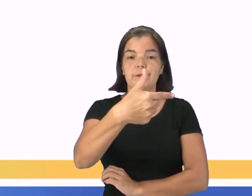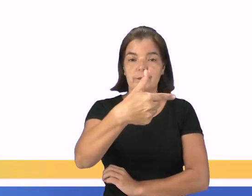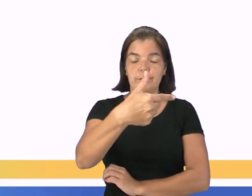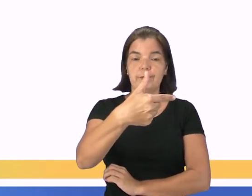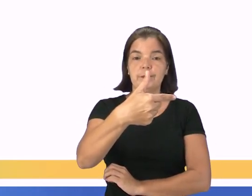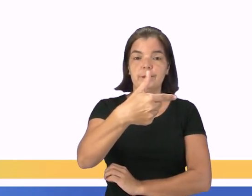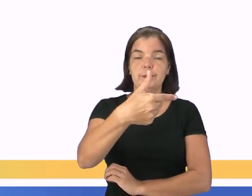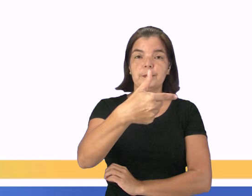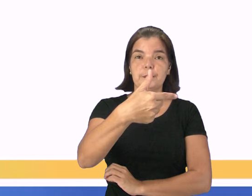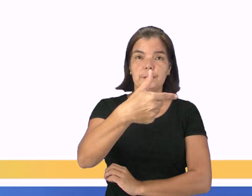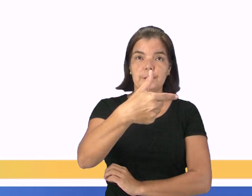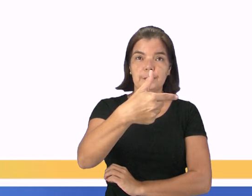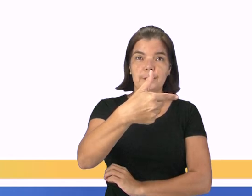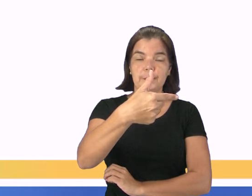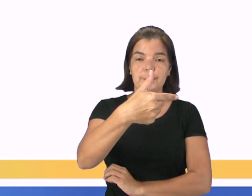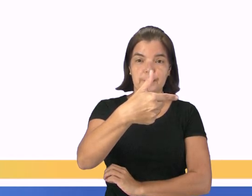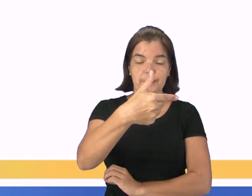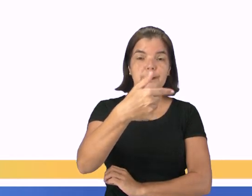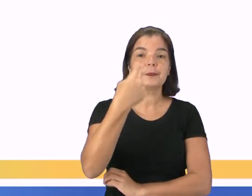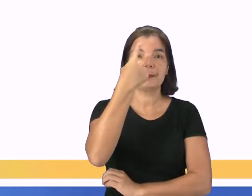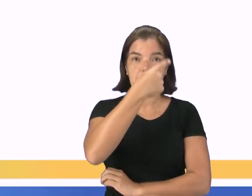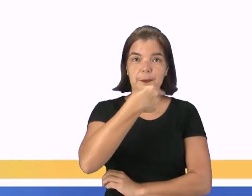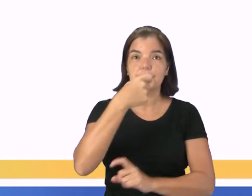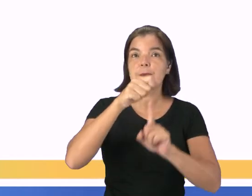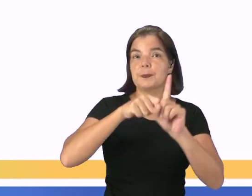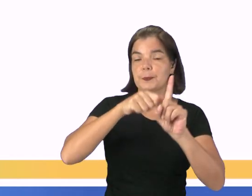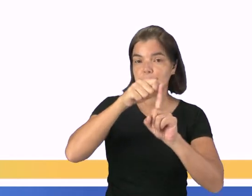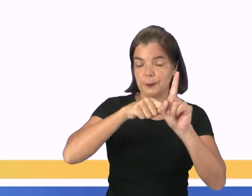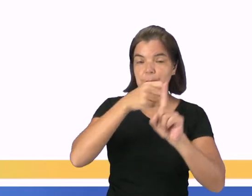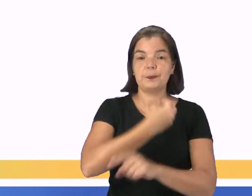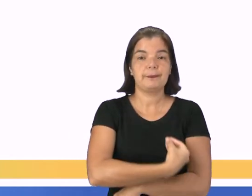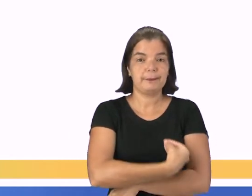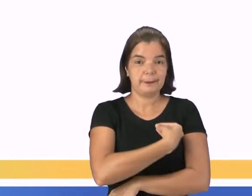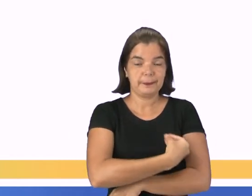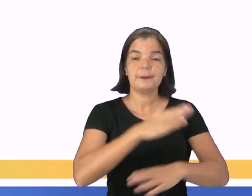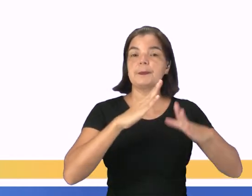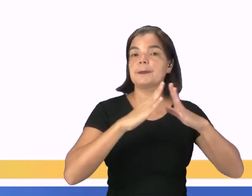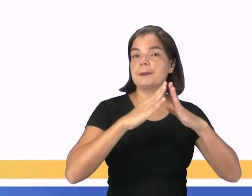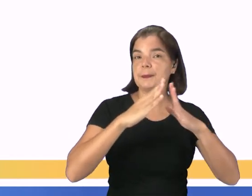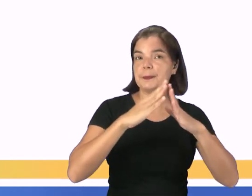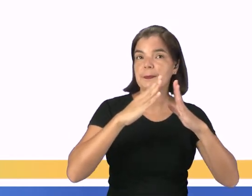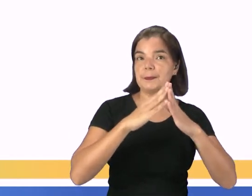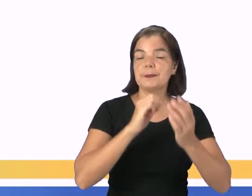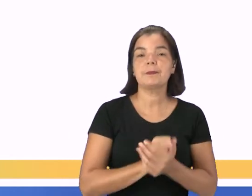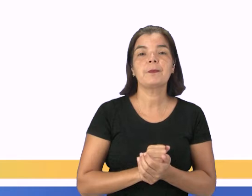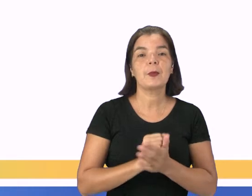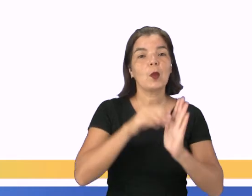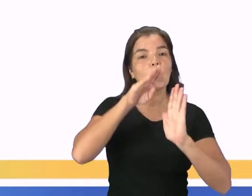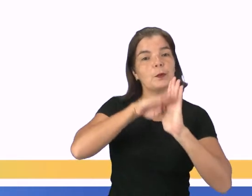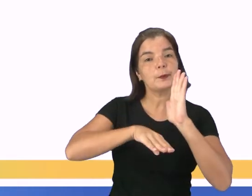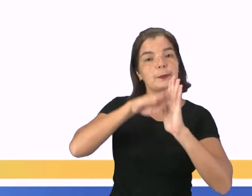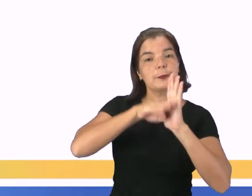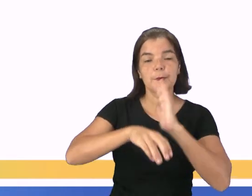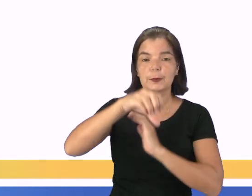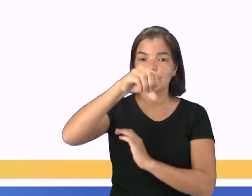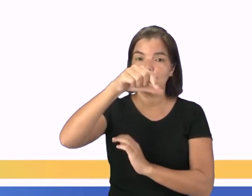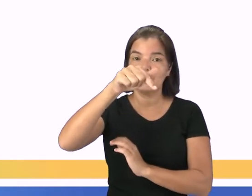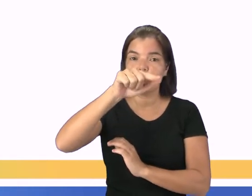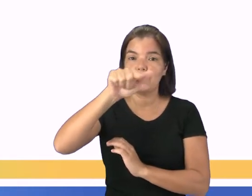para calcular o consumo médio aí, né, se nós tivermos a necessidade de calcular esse consumo médio, então nós faríamos